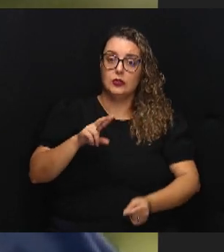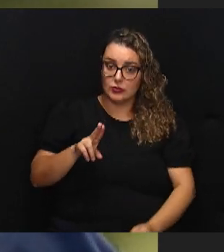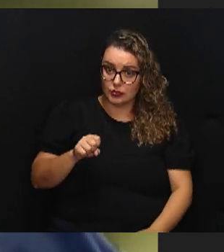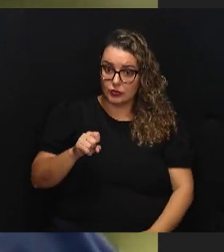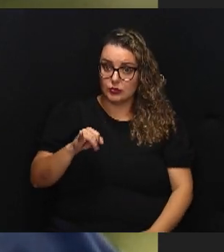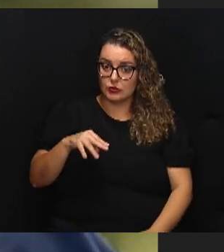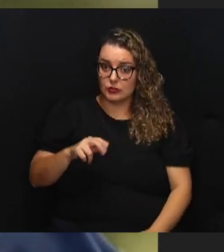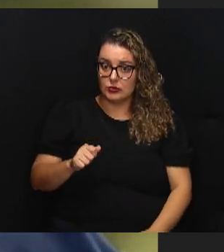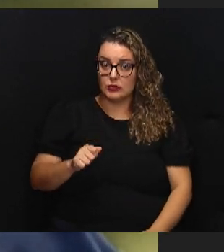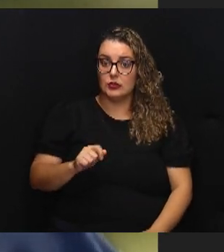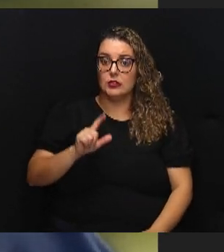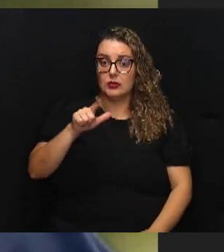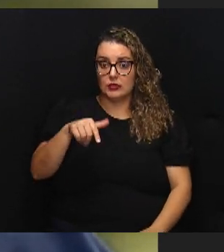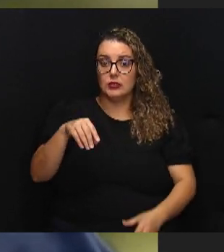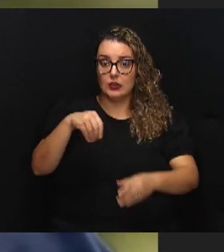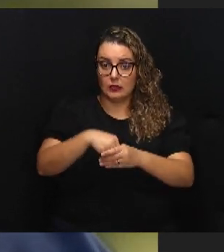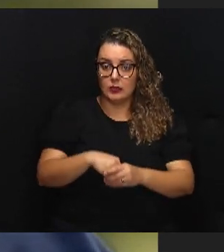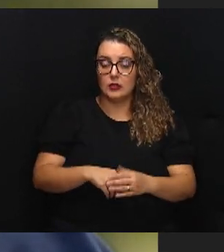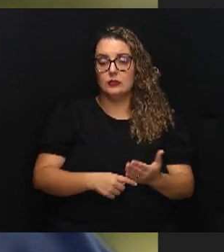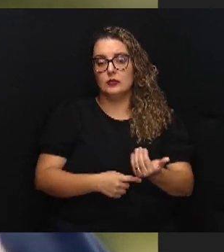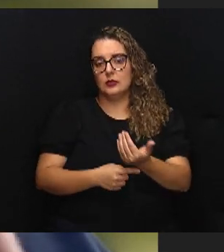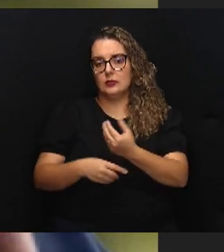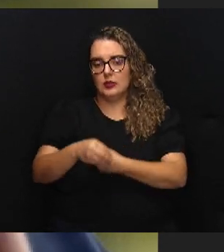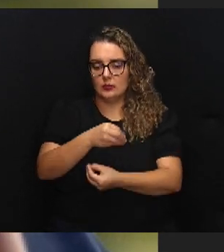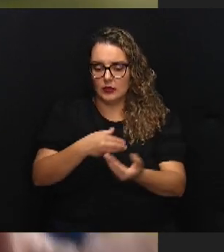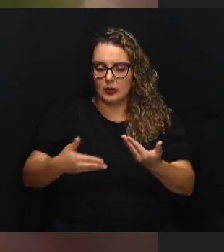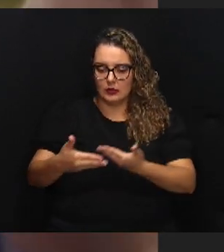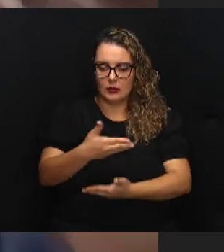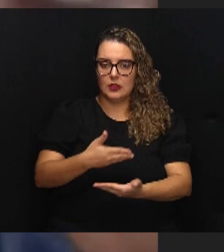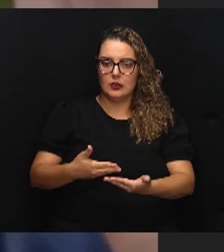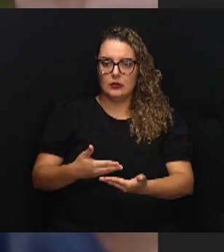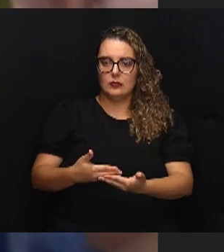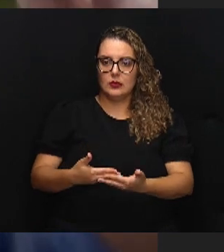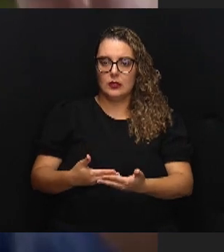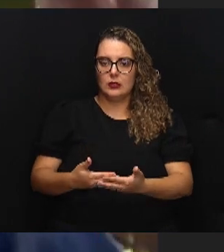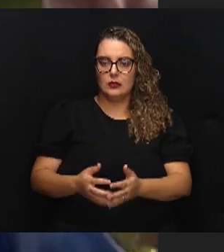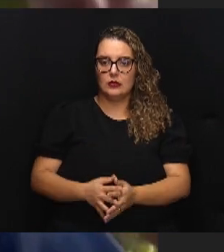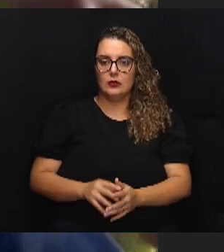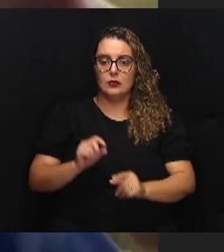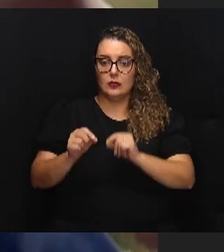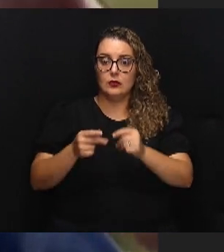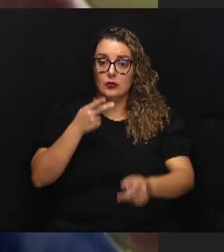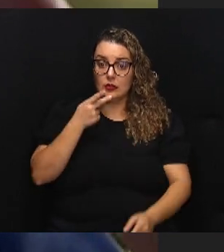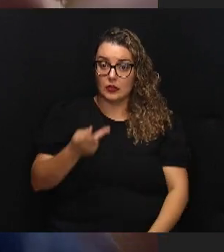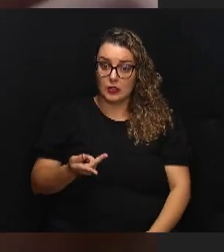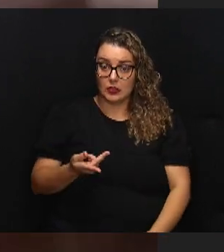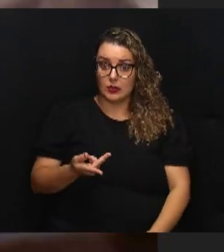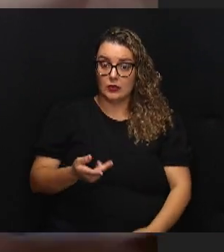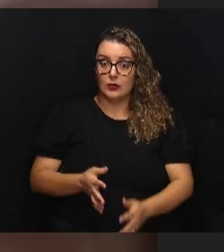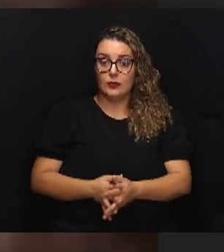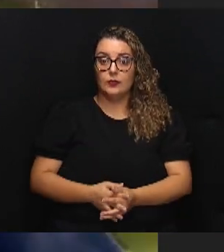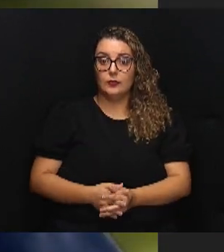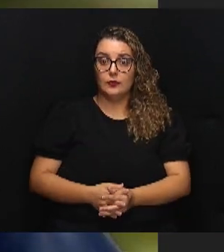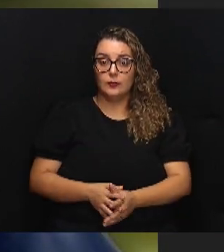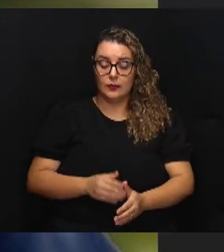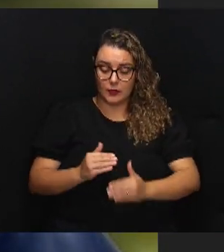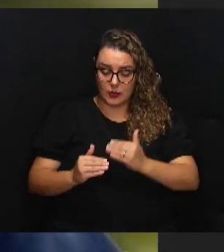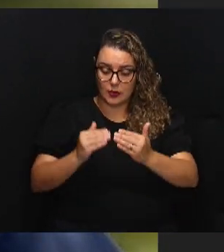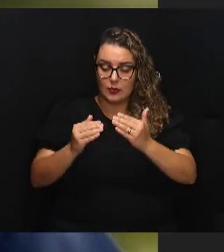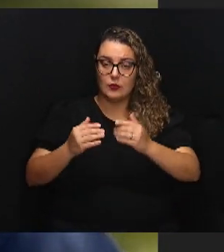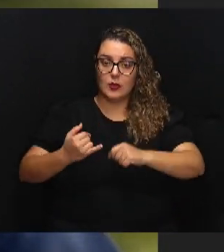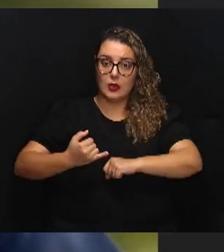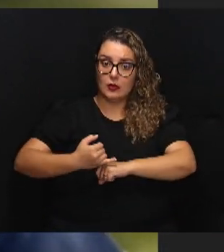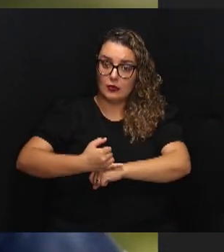ser incorporado nas tecnologias. Mas o que eu quero dizer com isso? Que tem que se construir uma